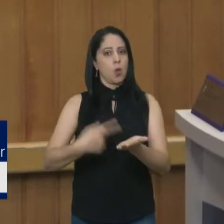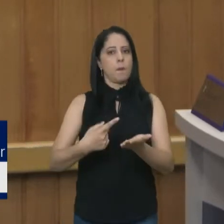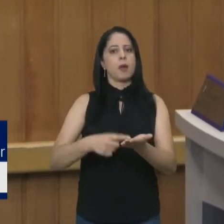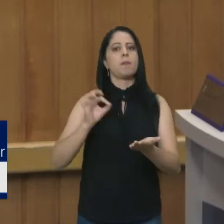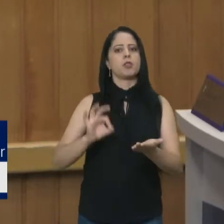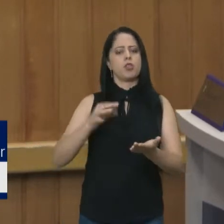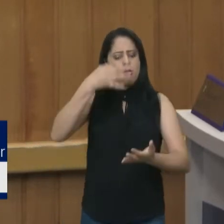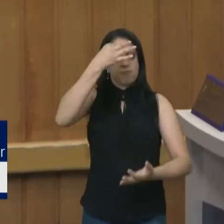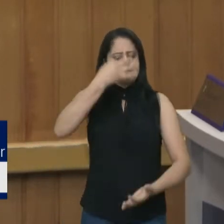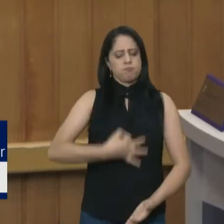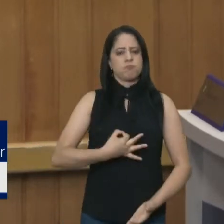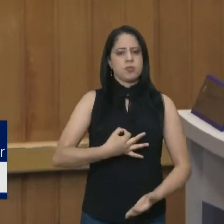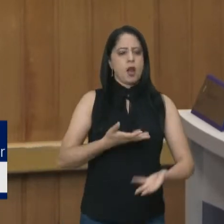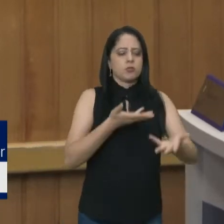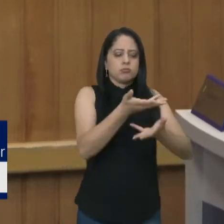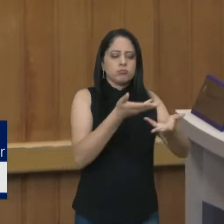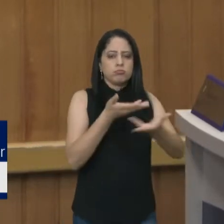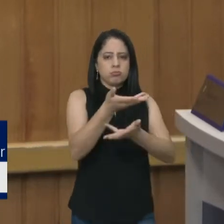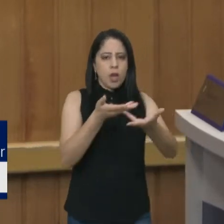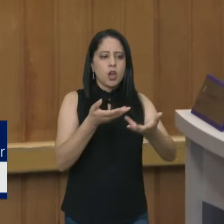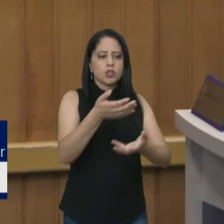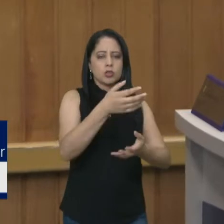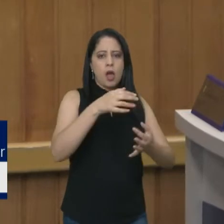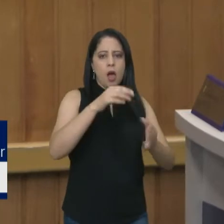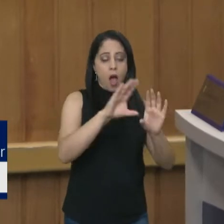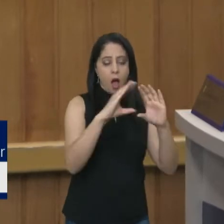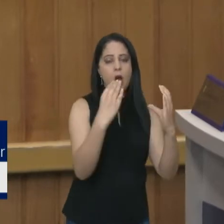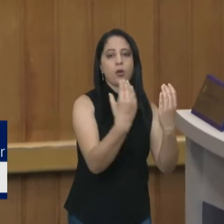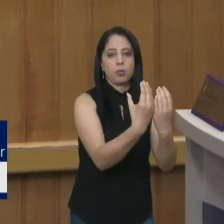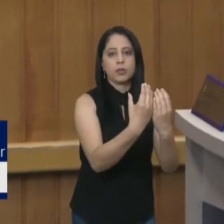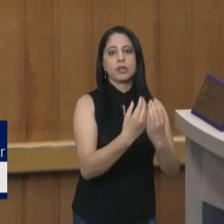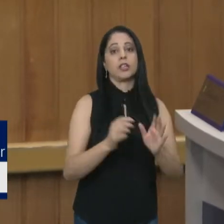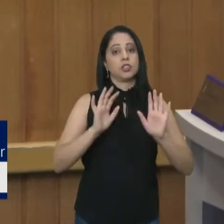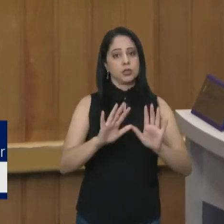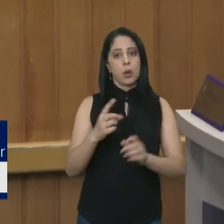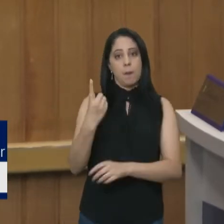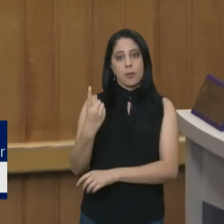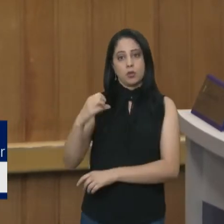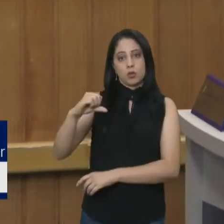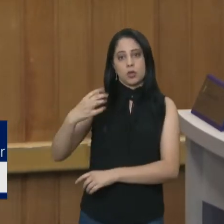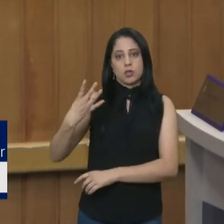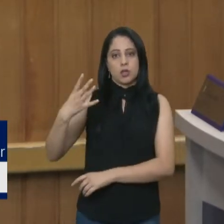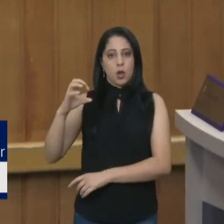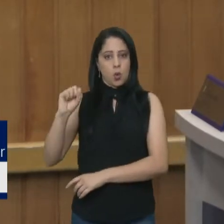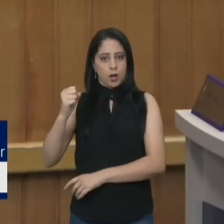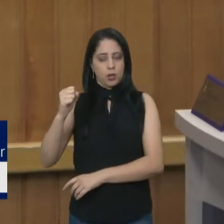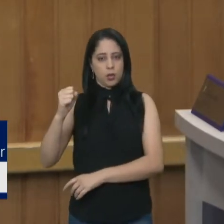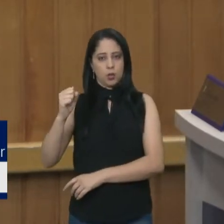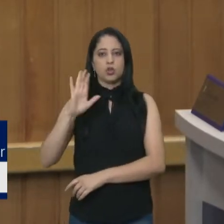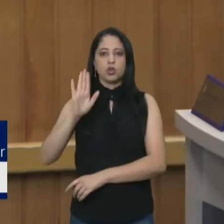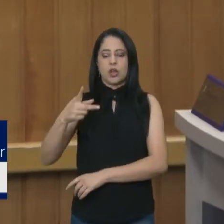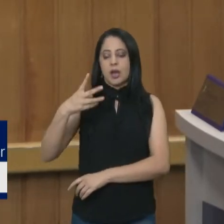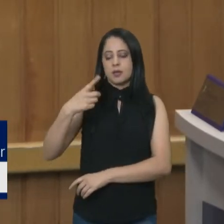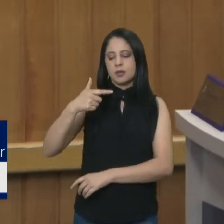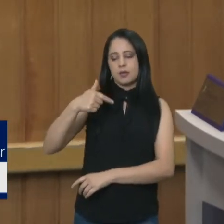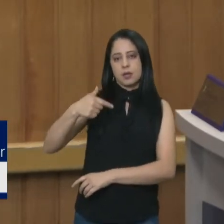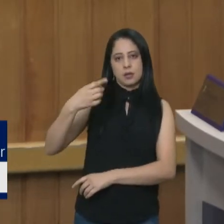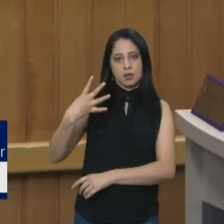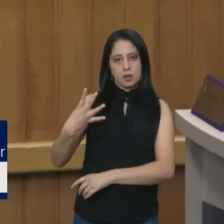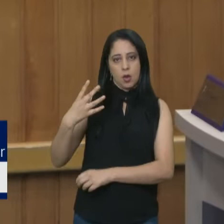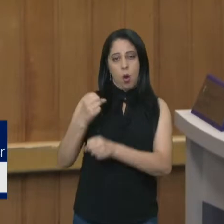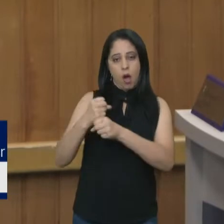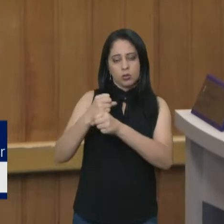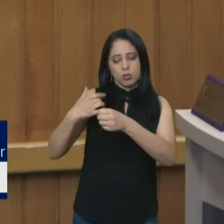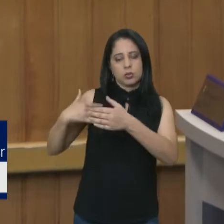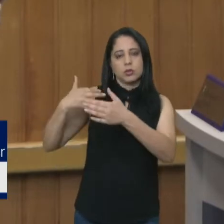prestação de serviços comunitários. Desde 1948, portanto, há 74 anos, o Rotary Internacional faz